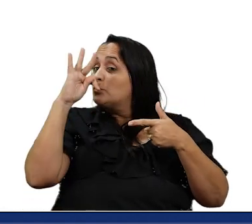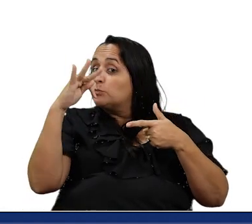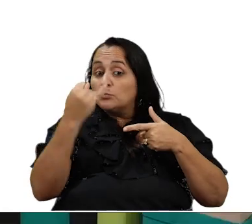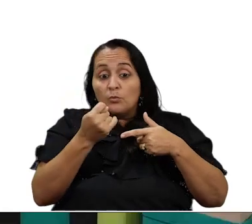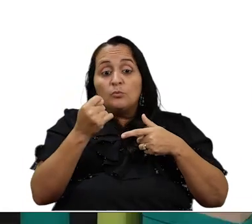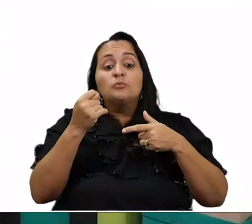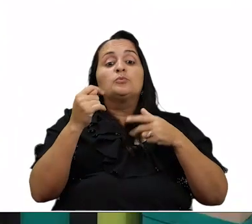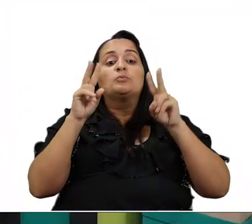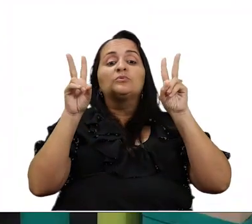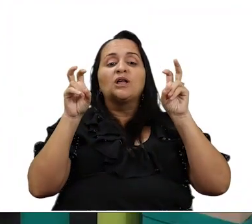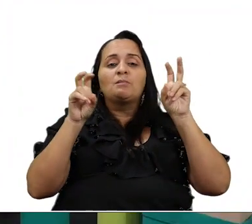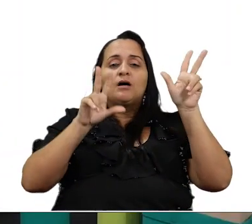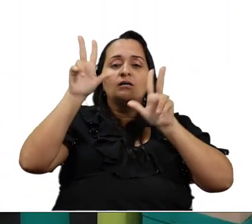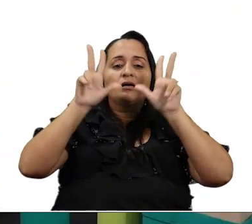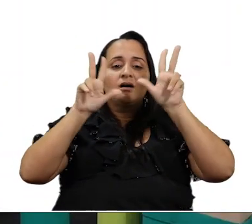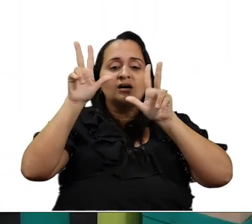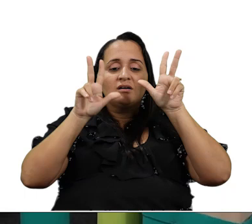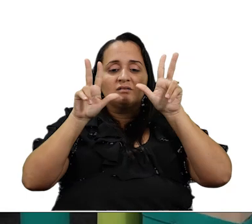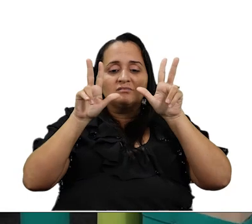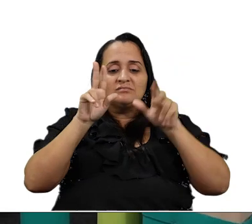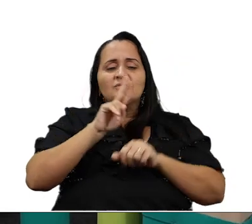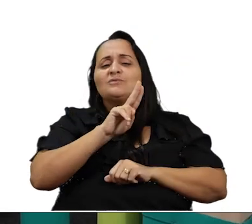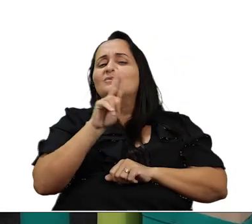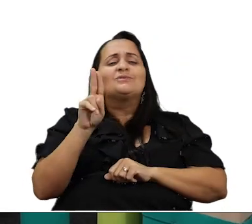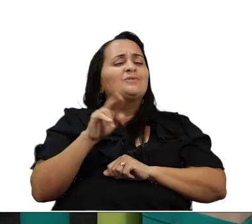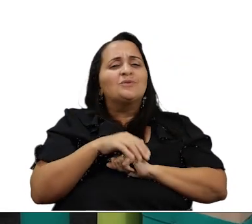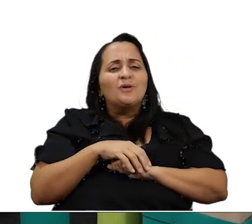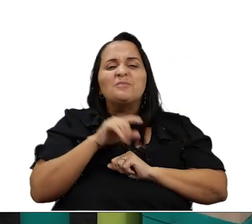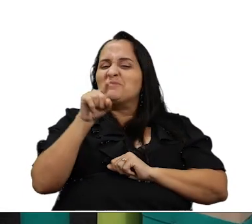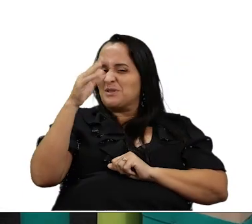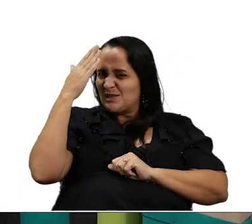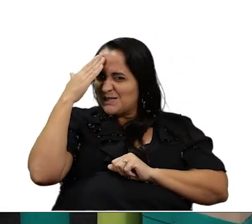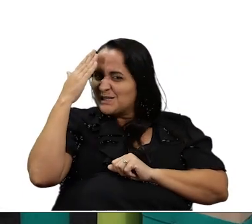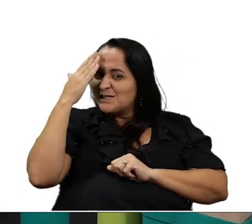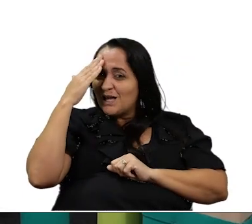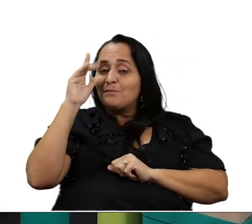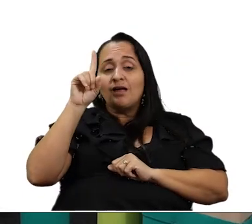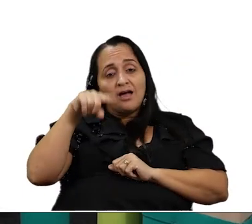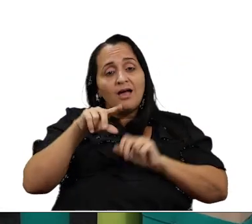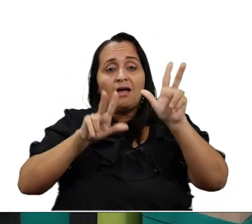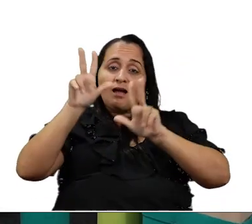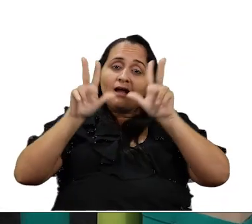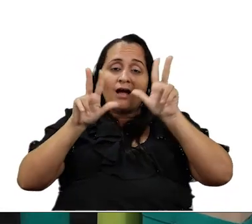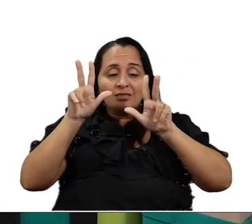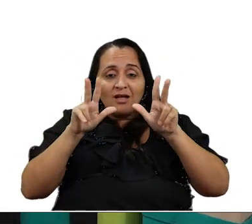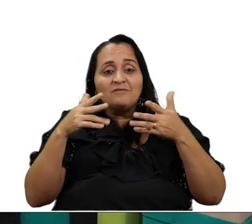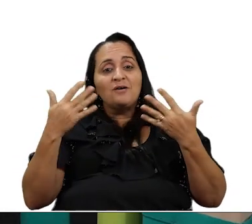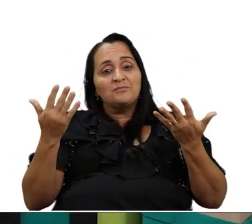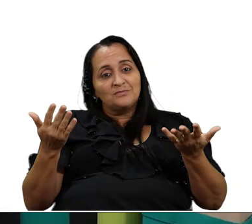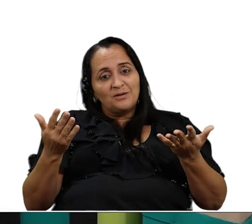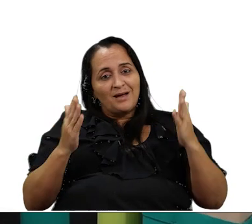planeta. Que festa é essa, gente? Você mora em Salvador e sabe que essa festa é o Carnaval. Então, a Casa